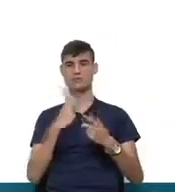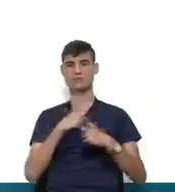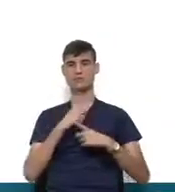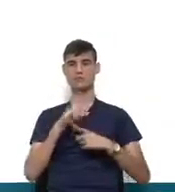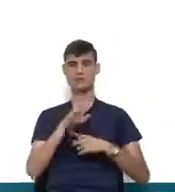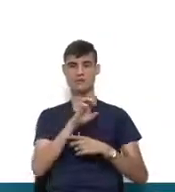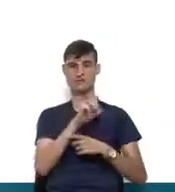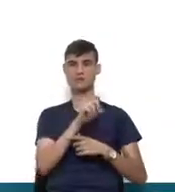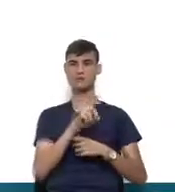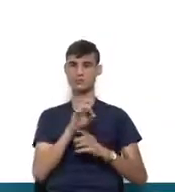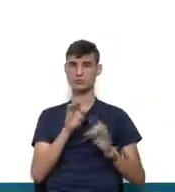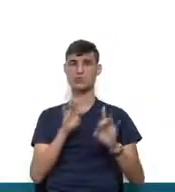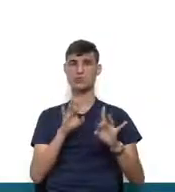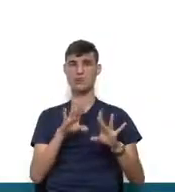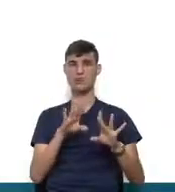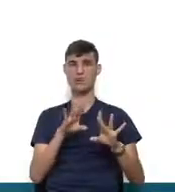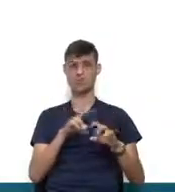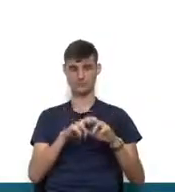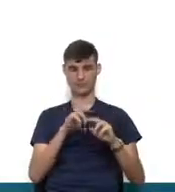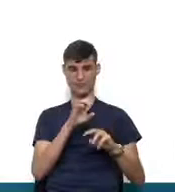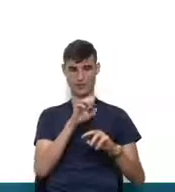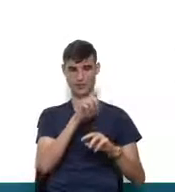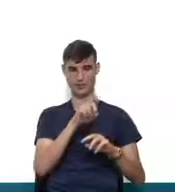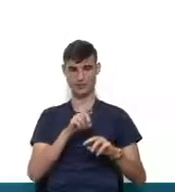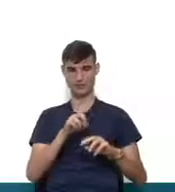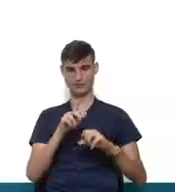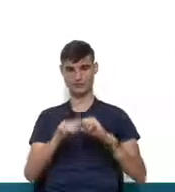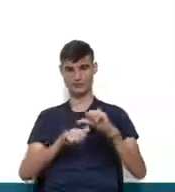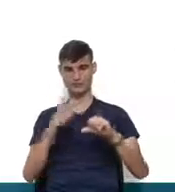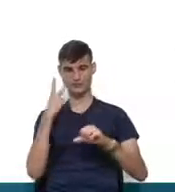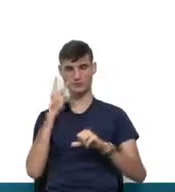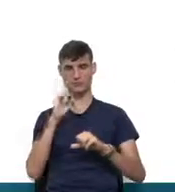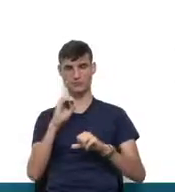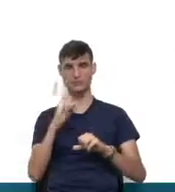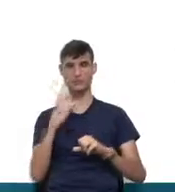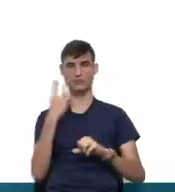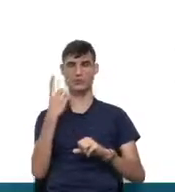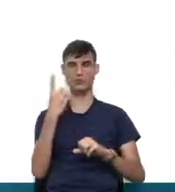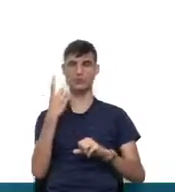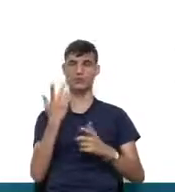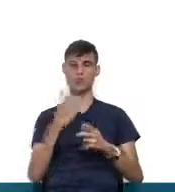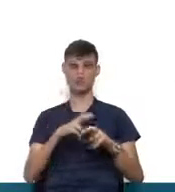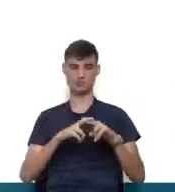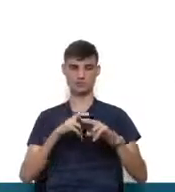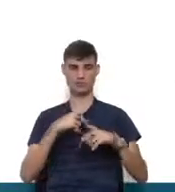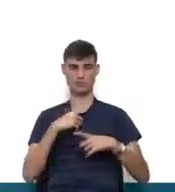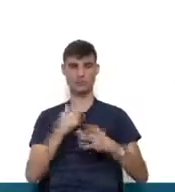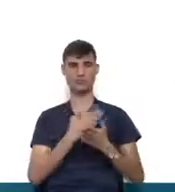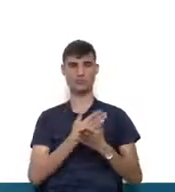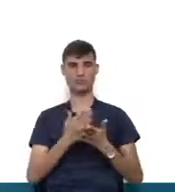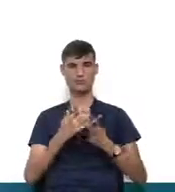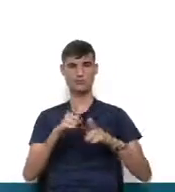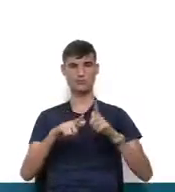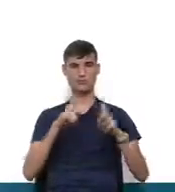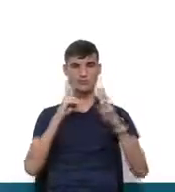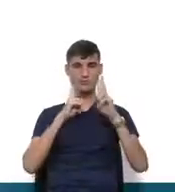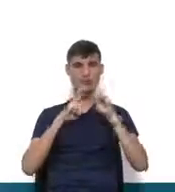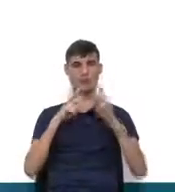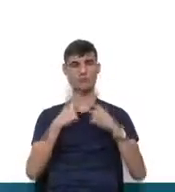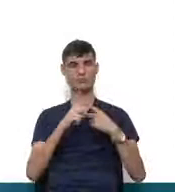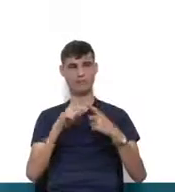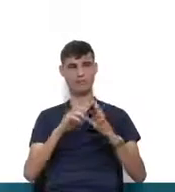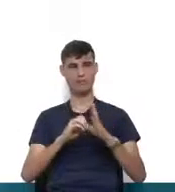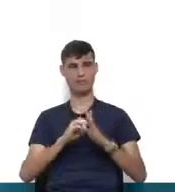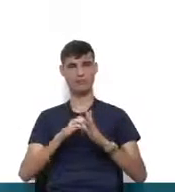e de x somente. E de x elevado a 0, 1. E depois a gente começa a trabalhar aqui, então, porque aqui vai